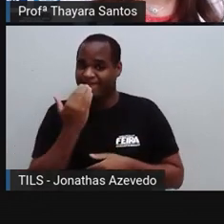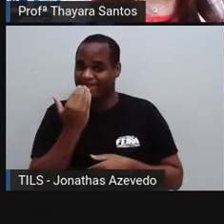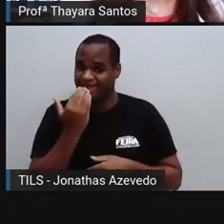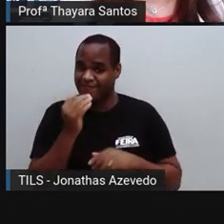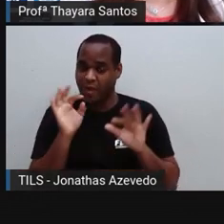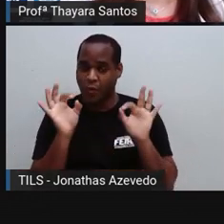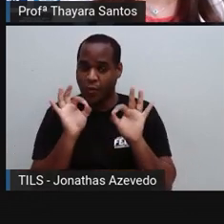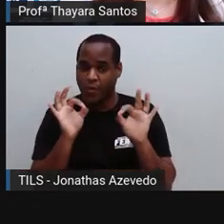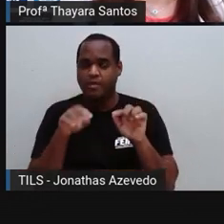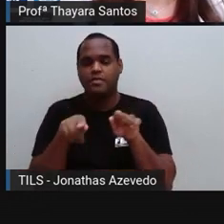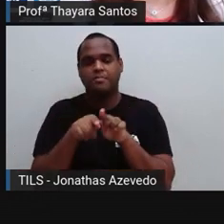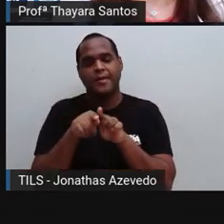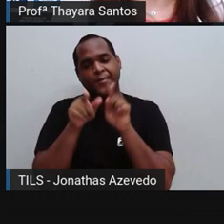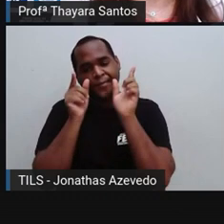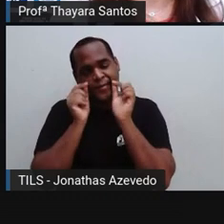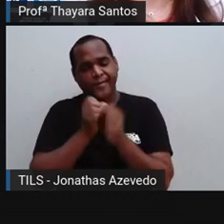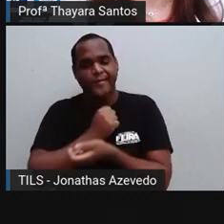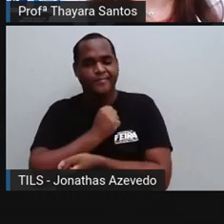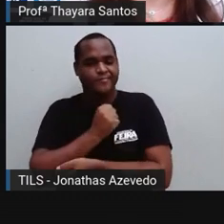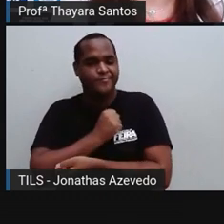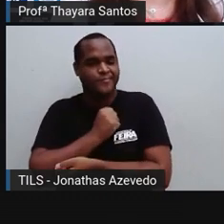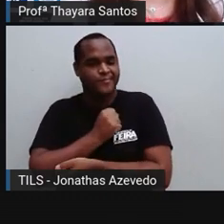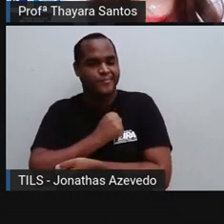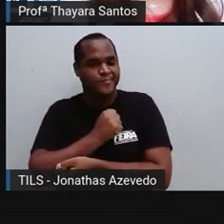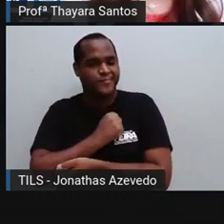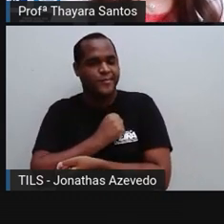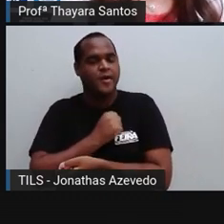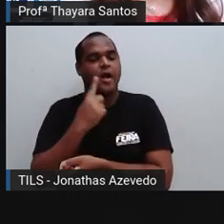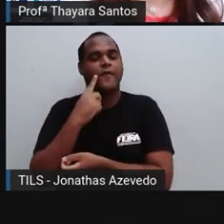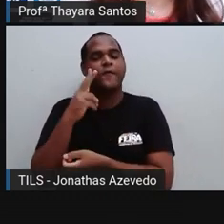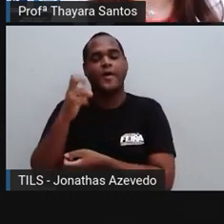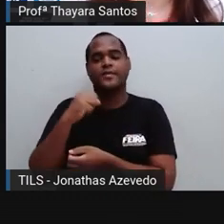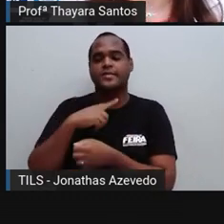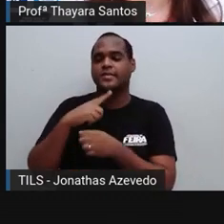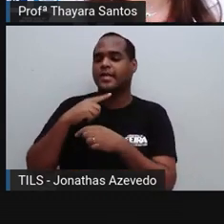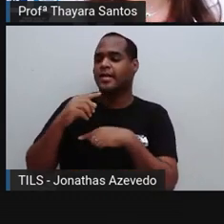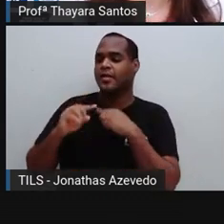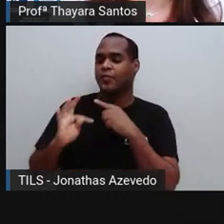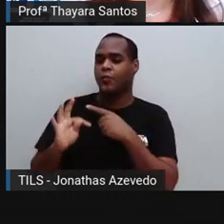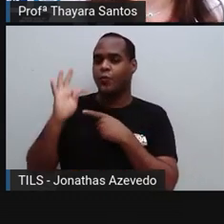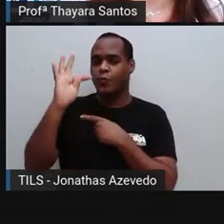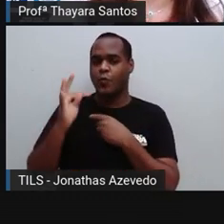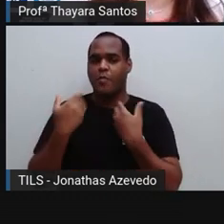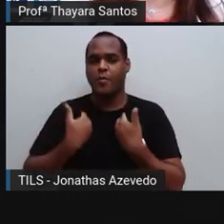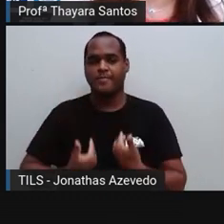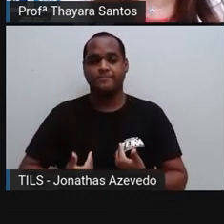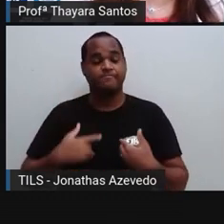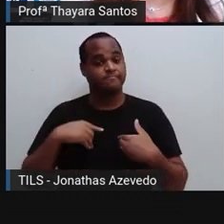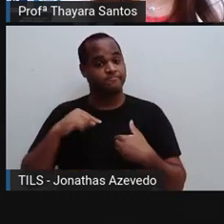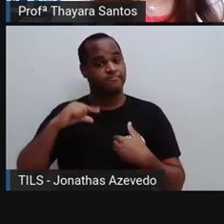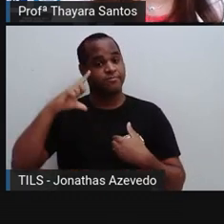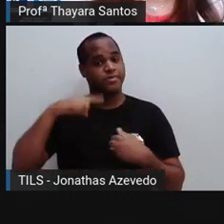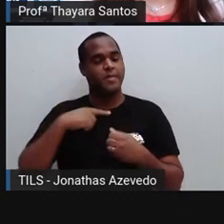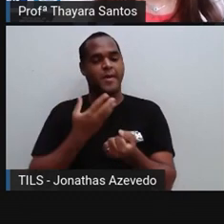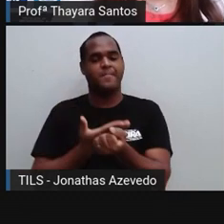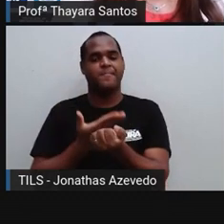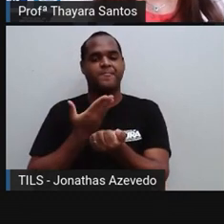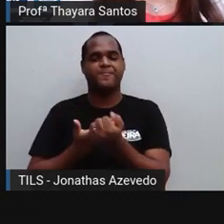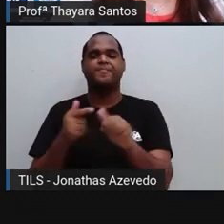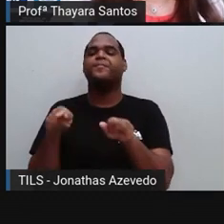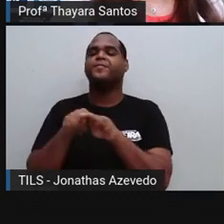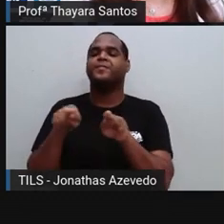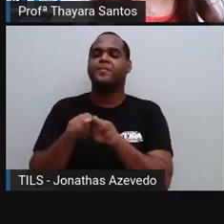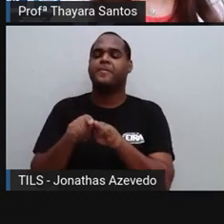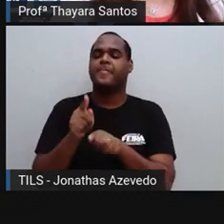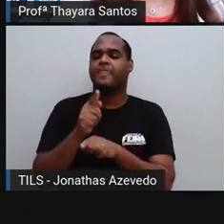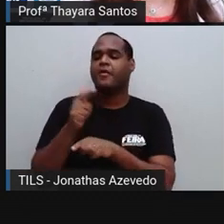insônia. O coração ele começa a acelerar o batimento cardíaco, a temperatura corporal aumenta e a pressão arterial também.